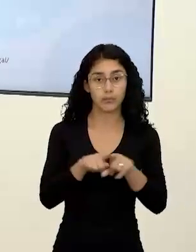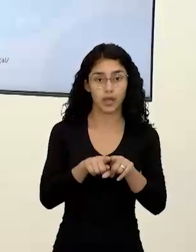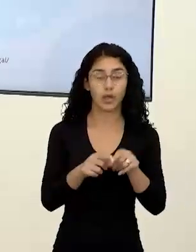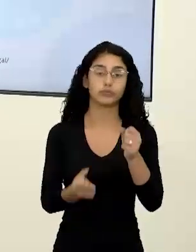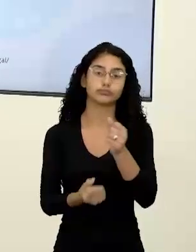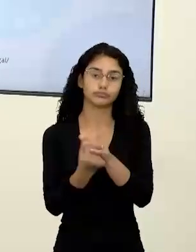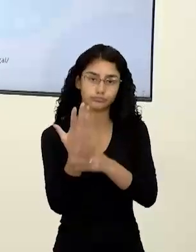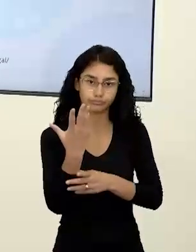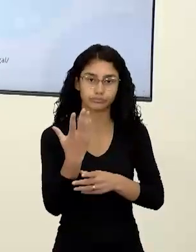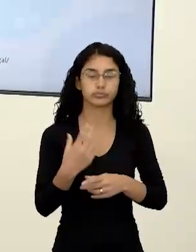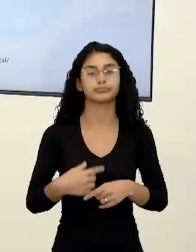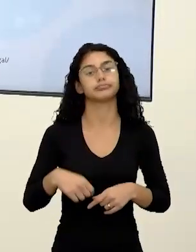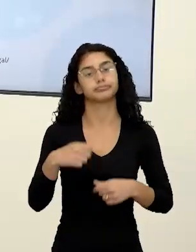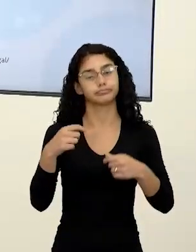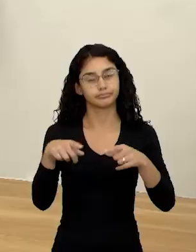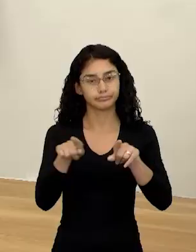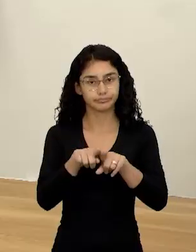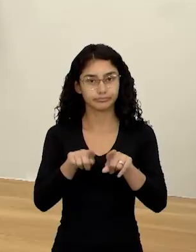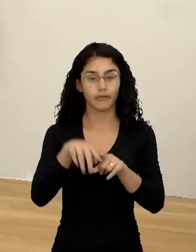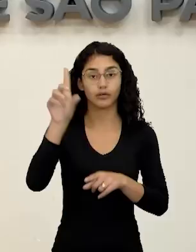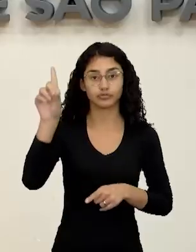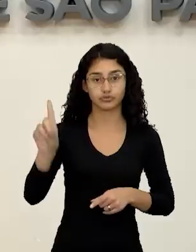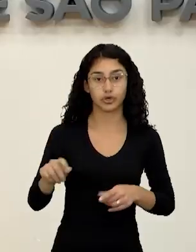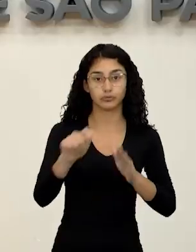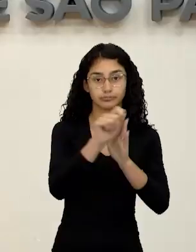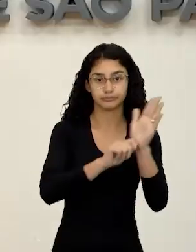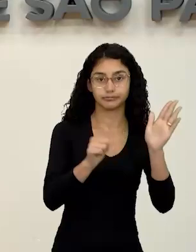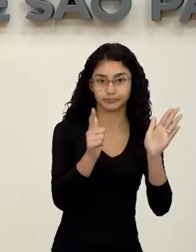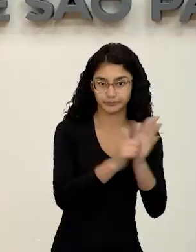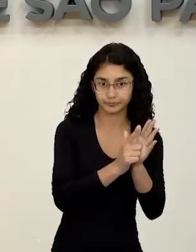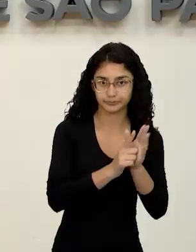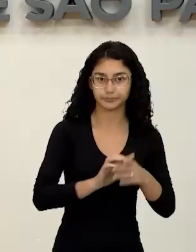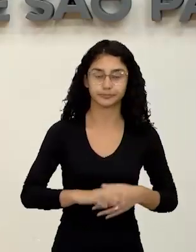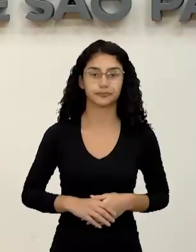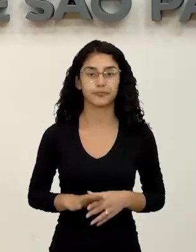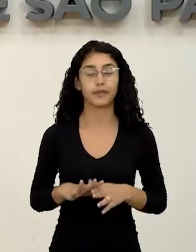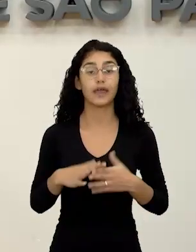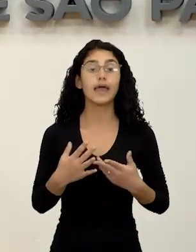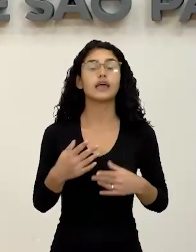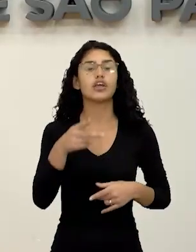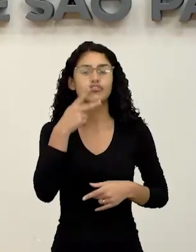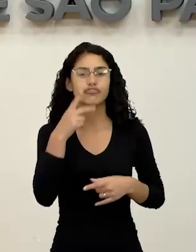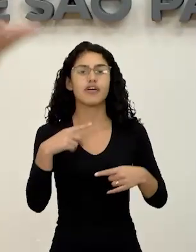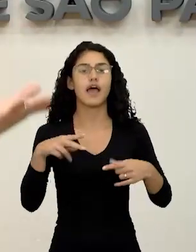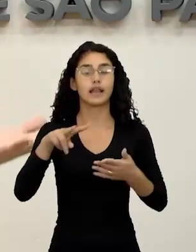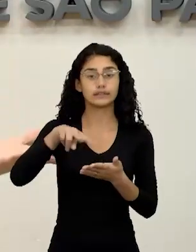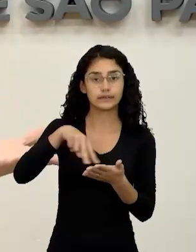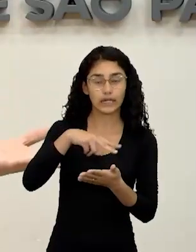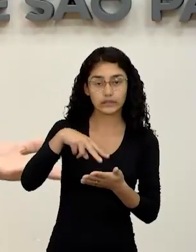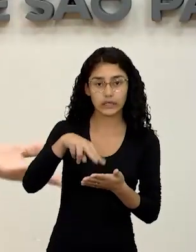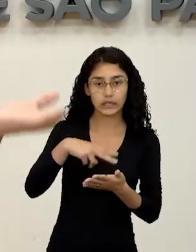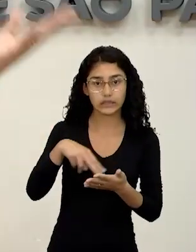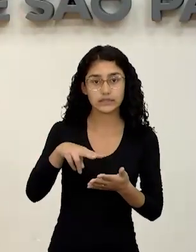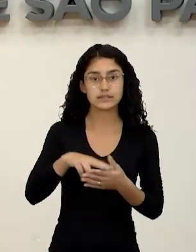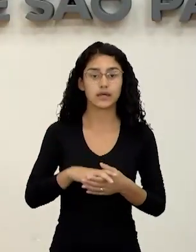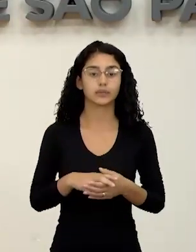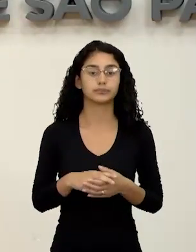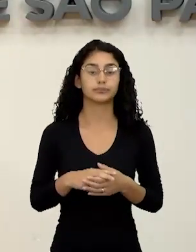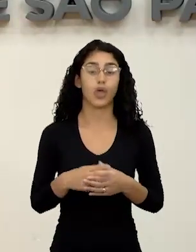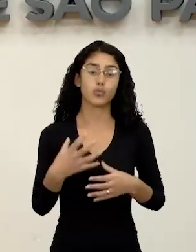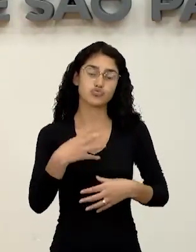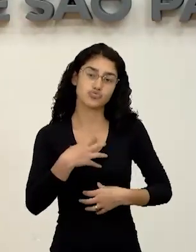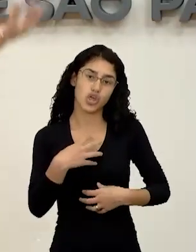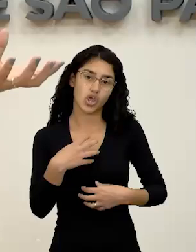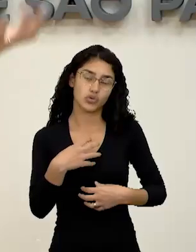roteiro, também tem direito autoral. Tanto é que quando a gente replica, principalmente na dança, é uma releitura. Então, é